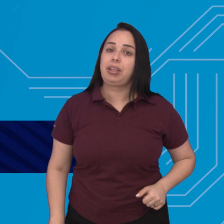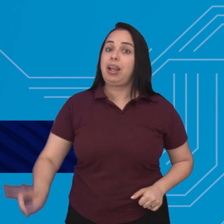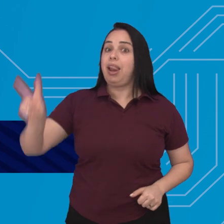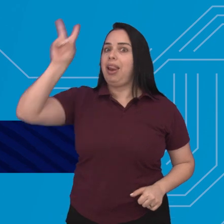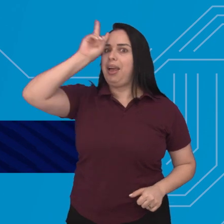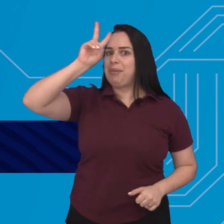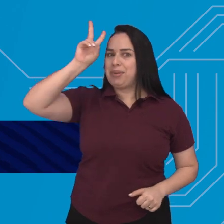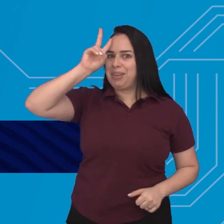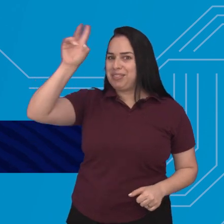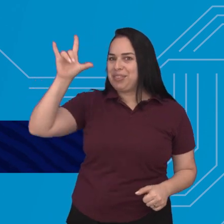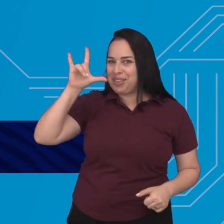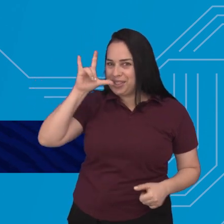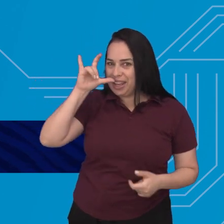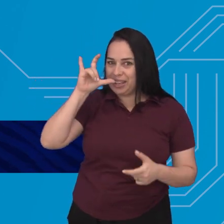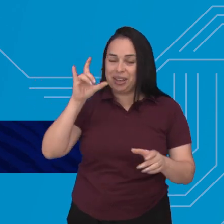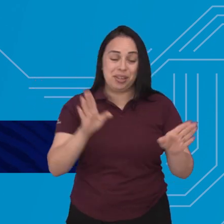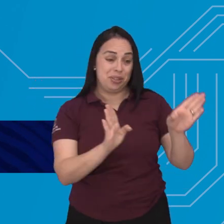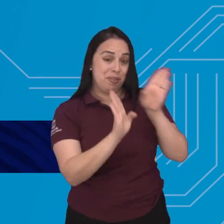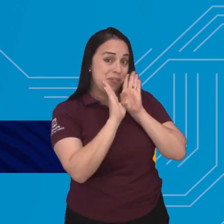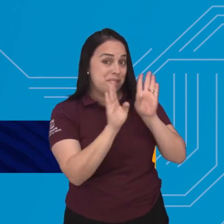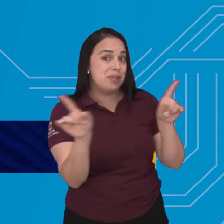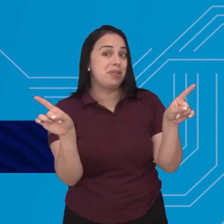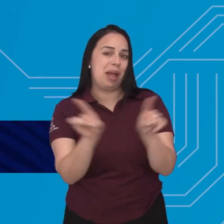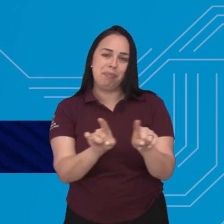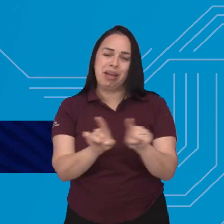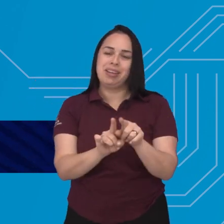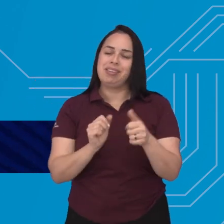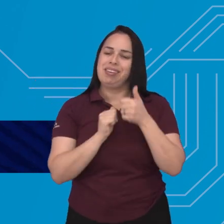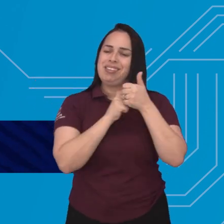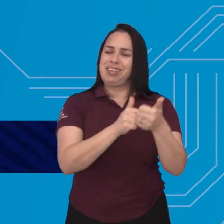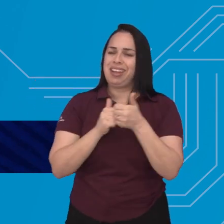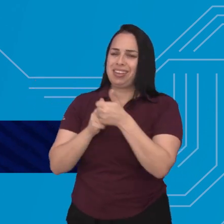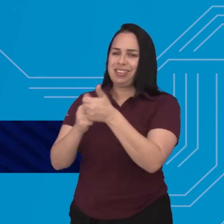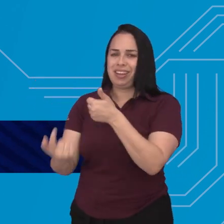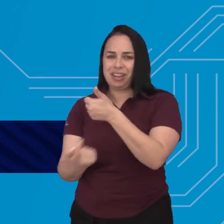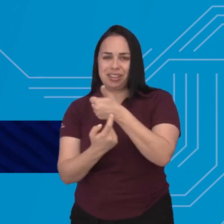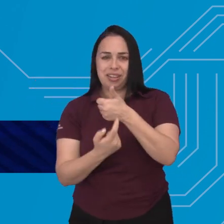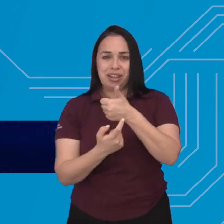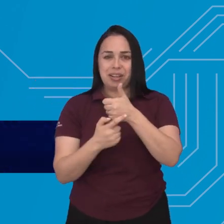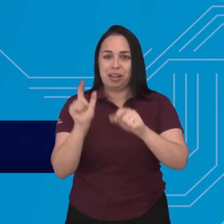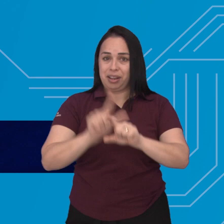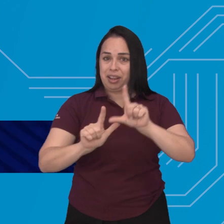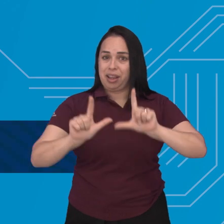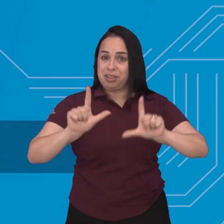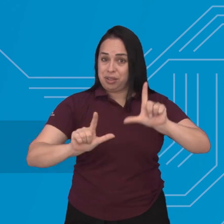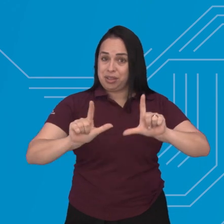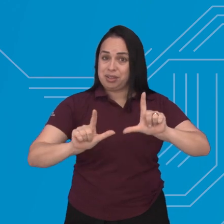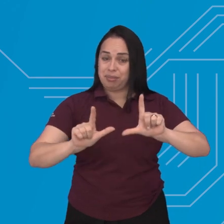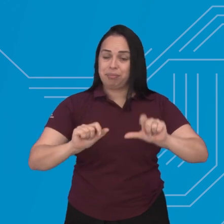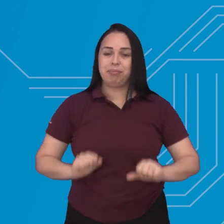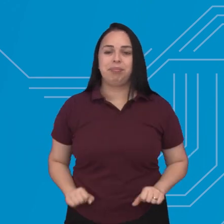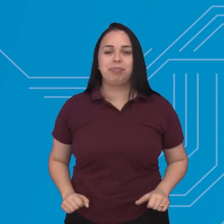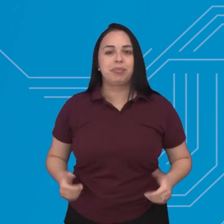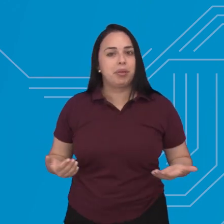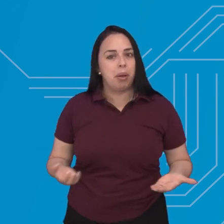SJC. Lembrando que também estamos no Instagram e no Facebook, então segue a gente por lá, é o @TV